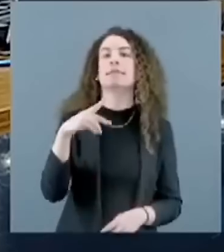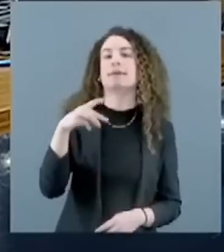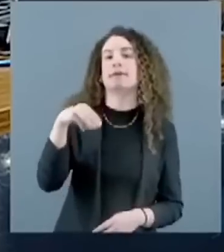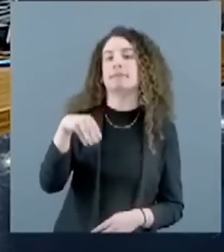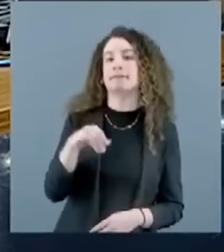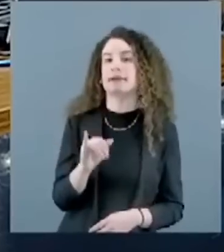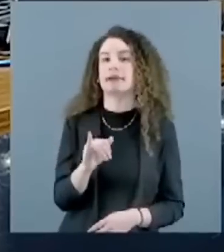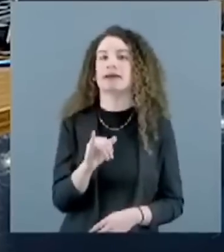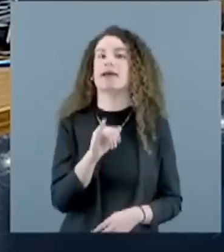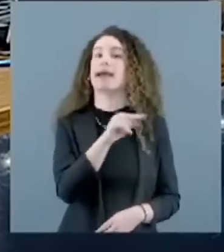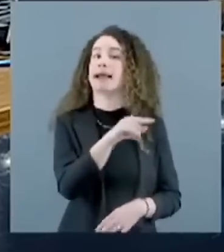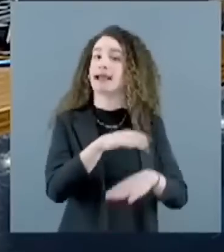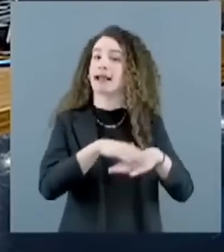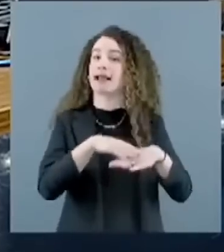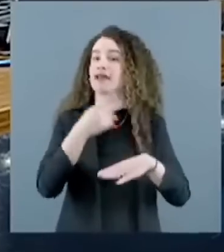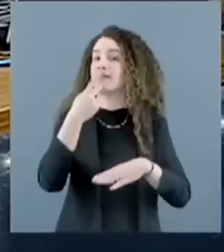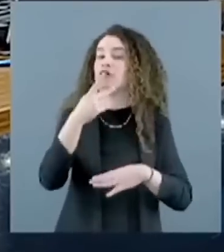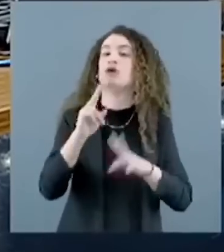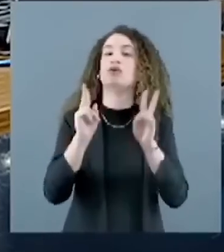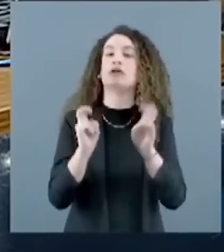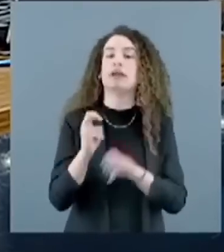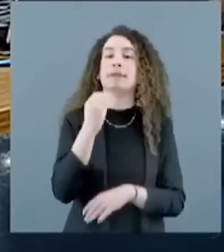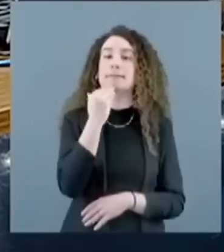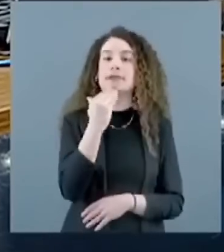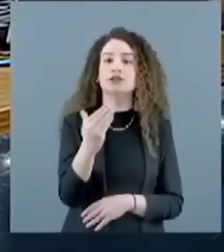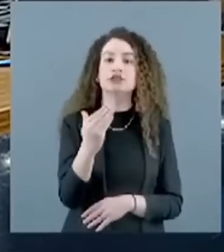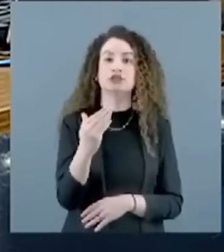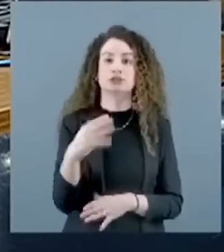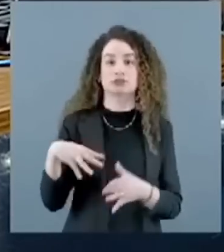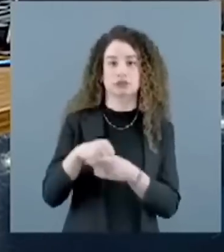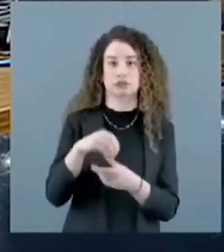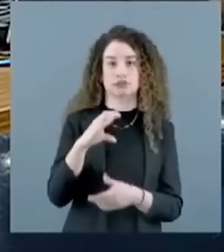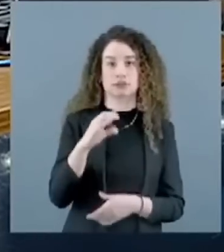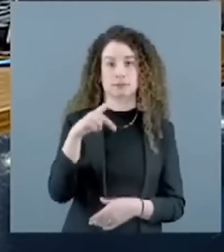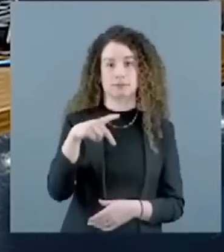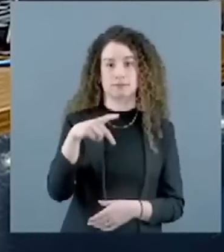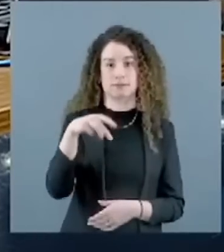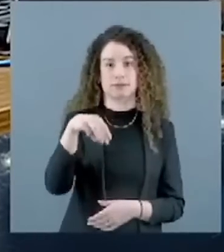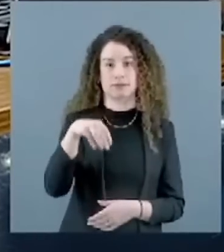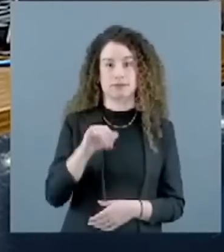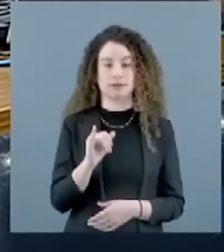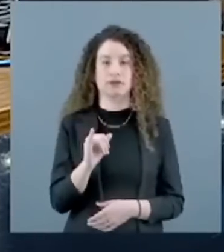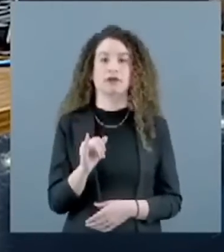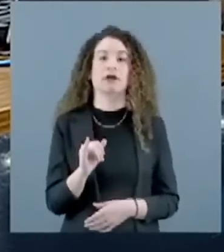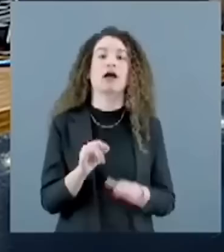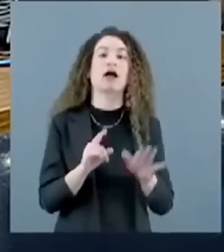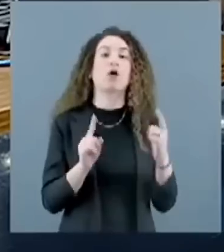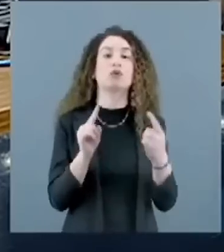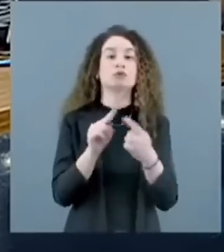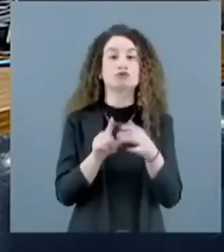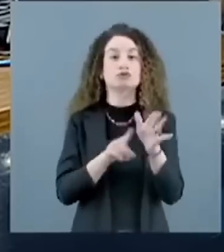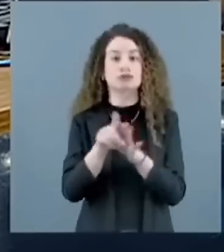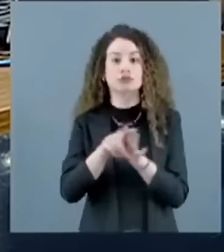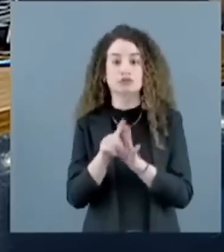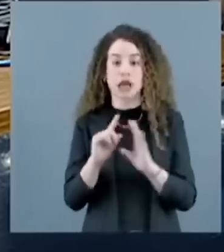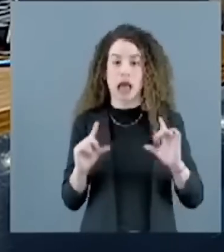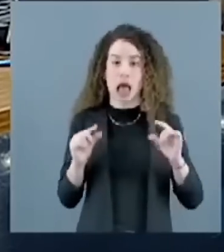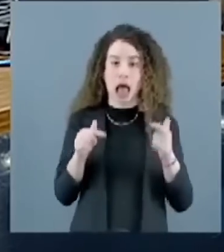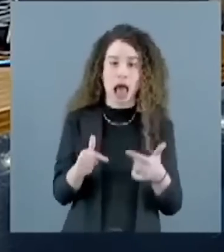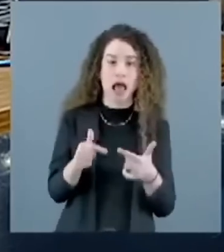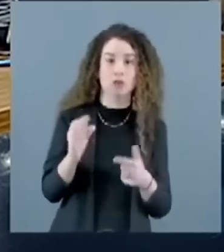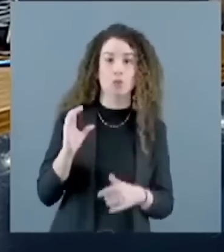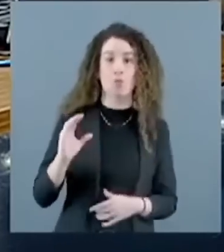colocou ao solicitar a instalação da CPI. Finalidade de investigar atos de ação e